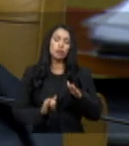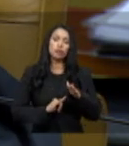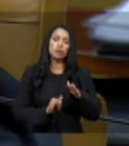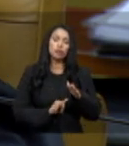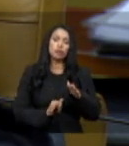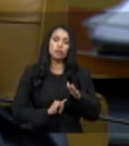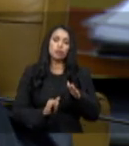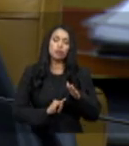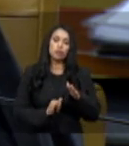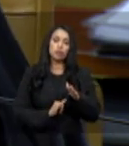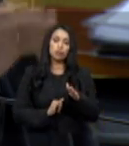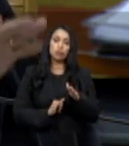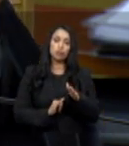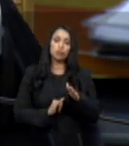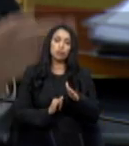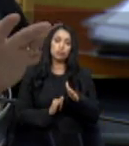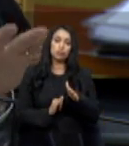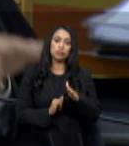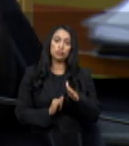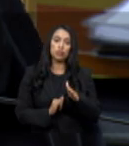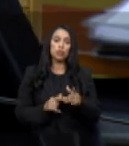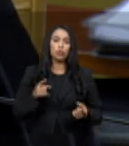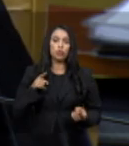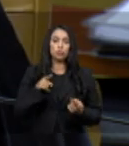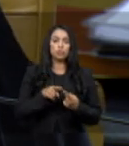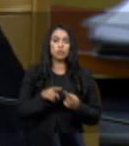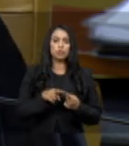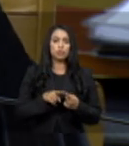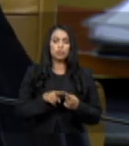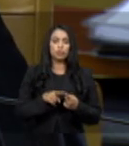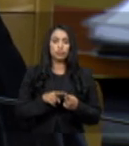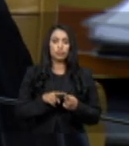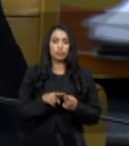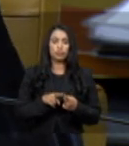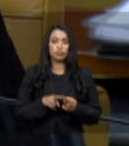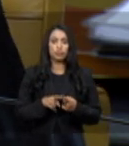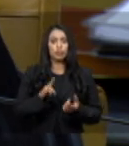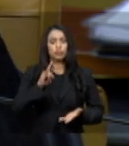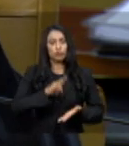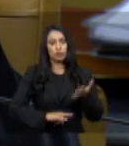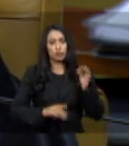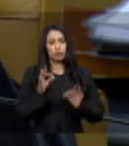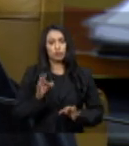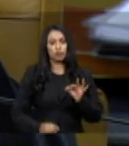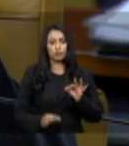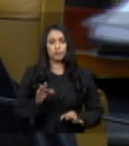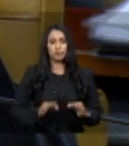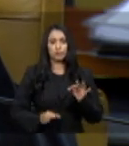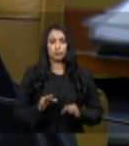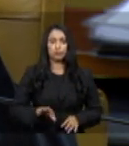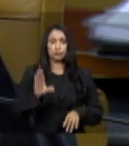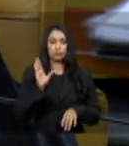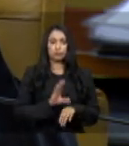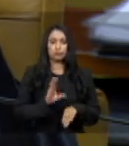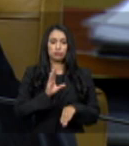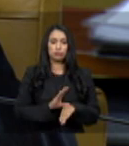de processo subjetivo e de processos objetivos mas também série de jurisdição constitucional